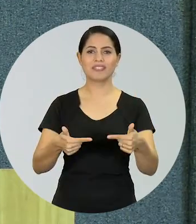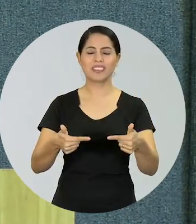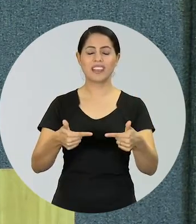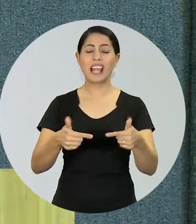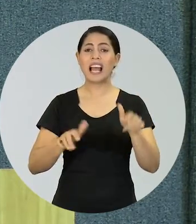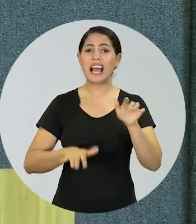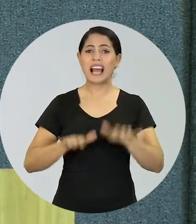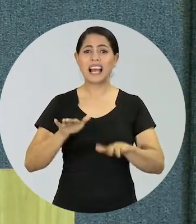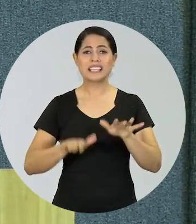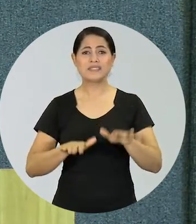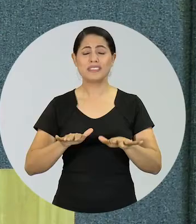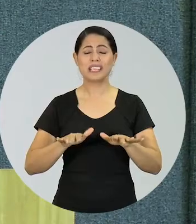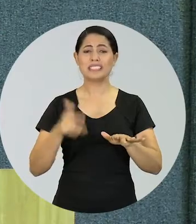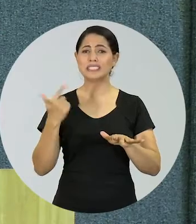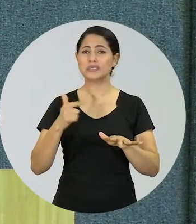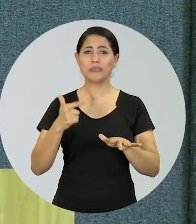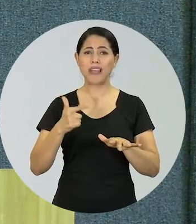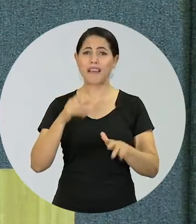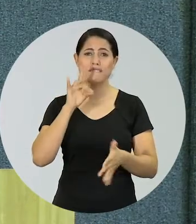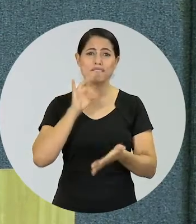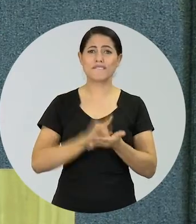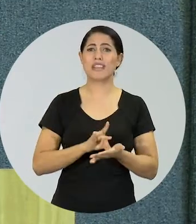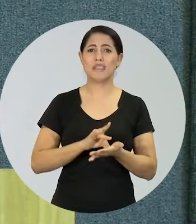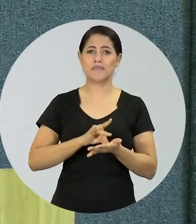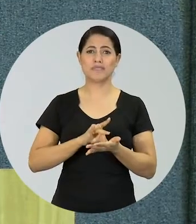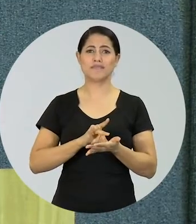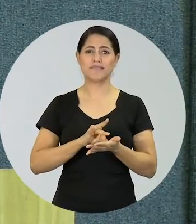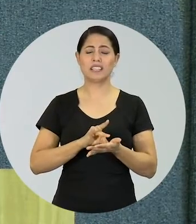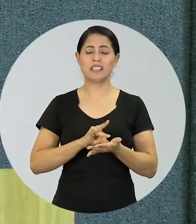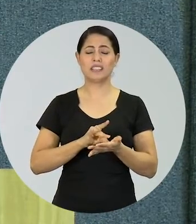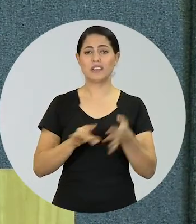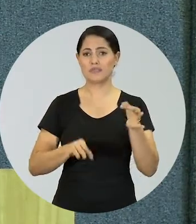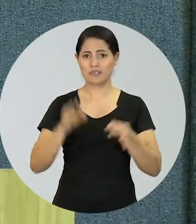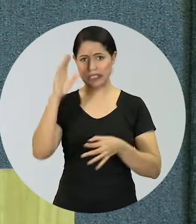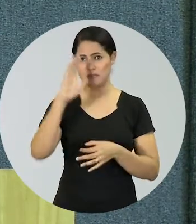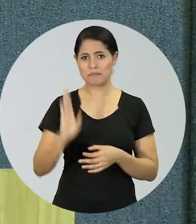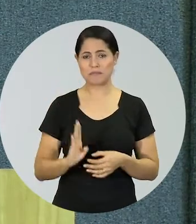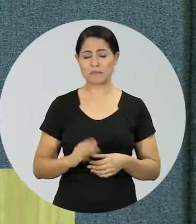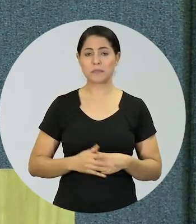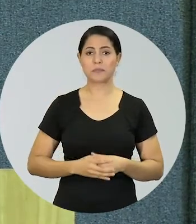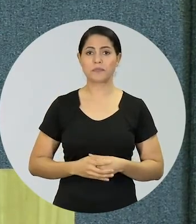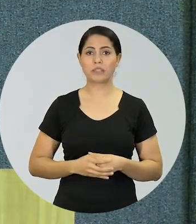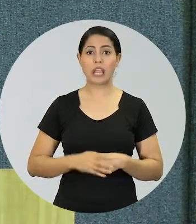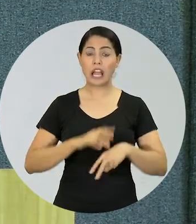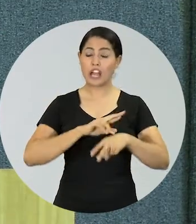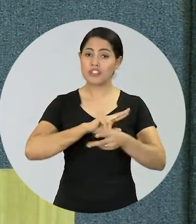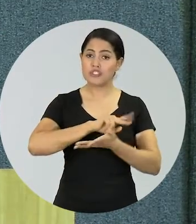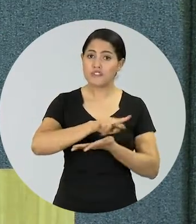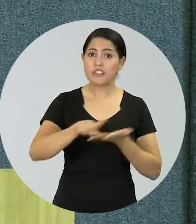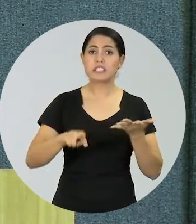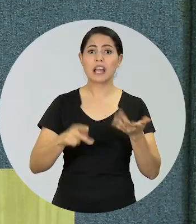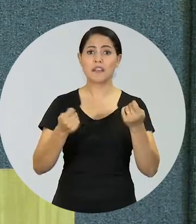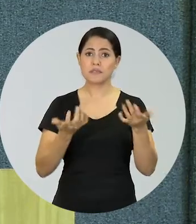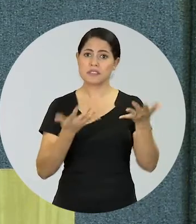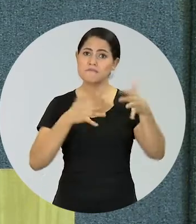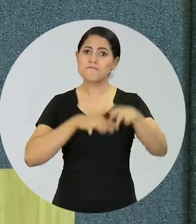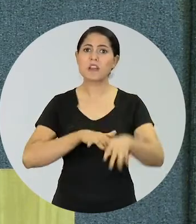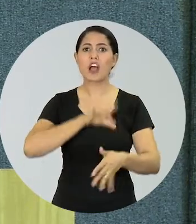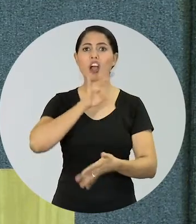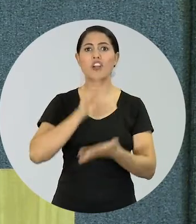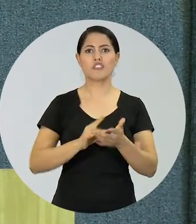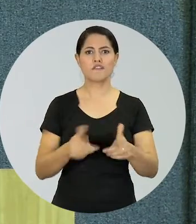muitos casos, ainda não estão plenamente consolidadas no cenário da justiça brasileira. A diversidade de